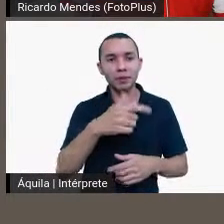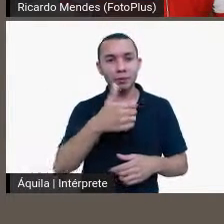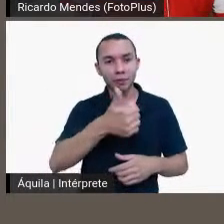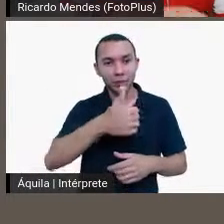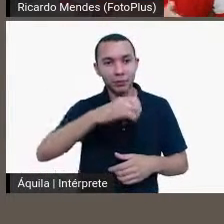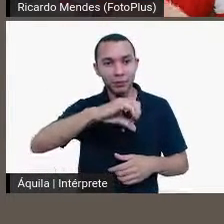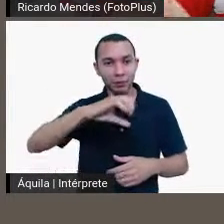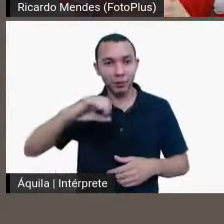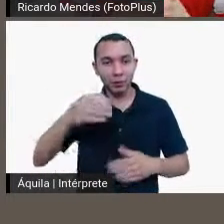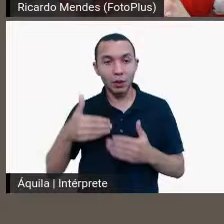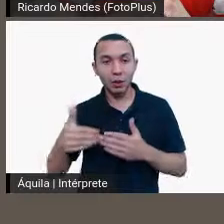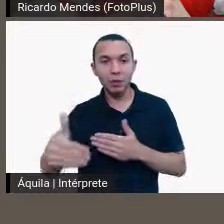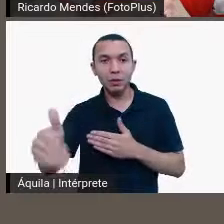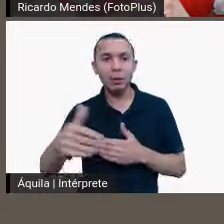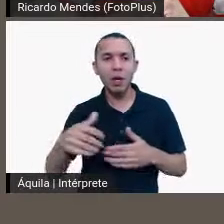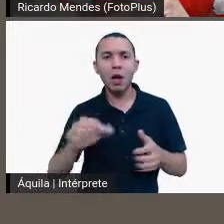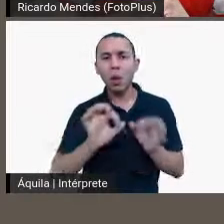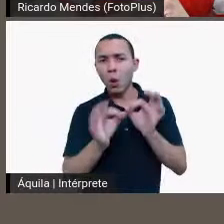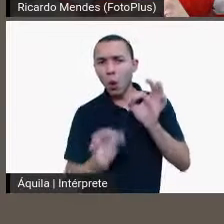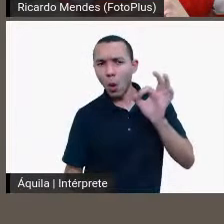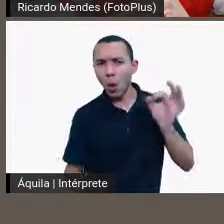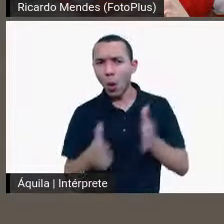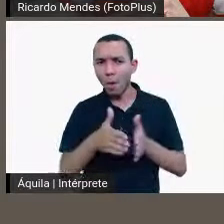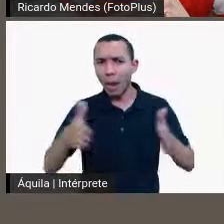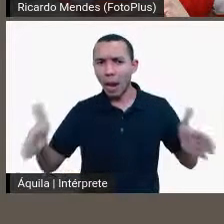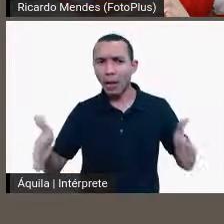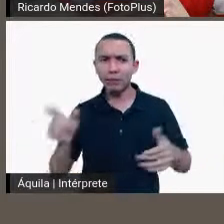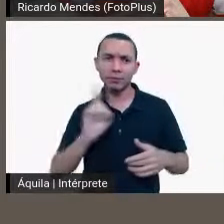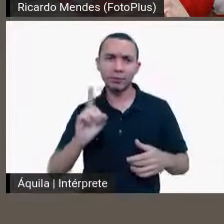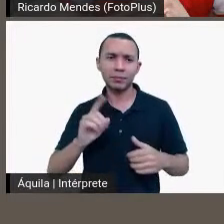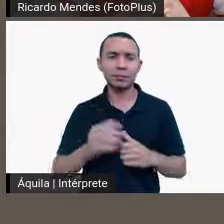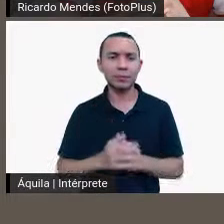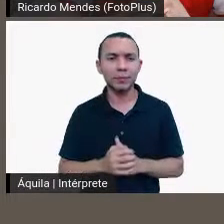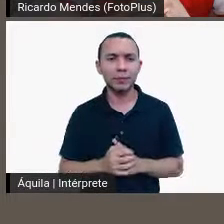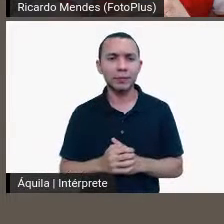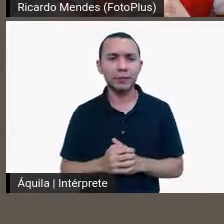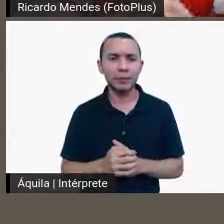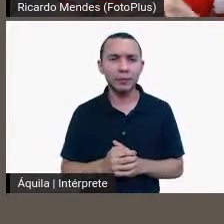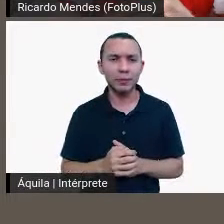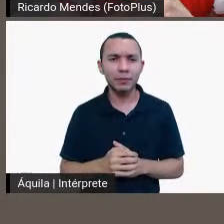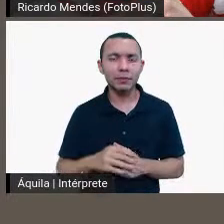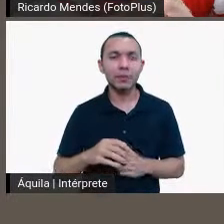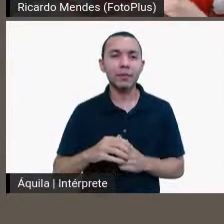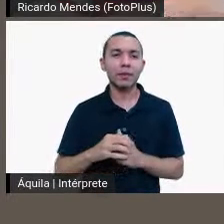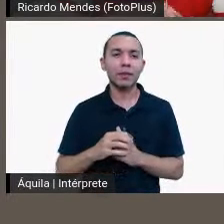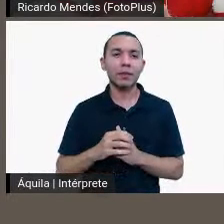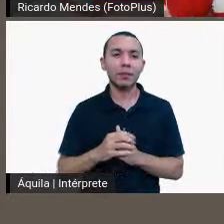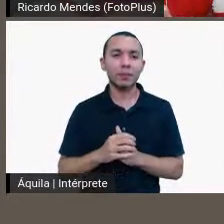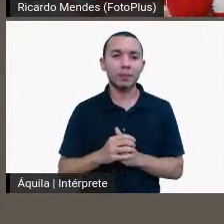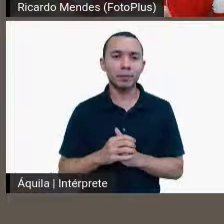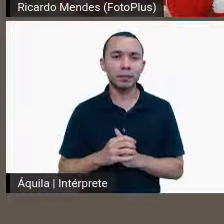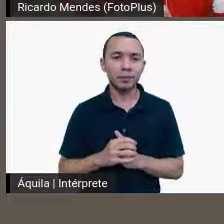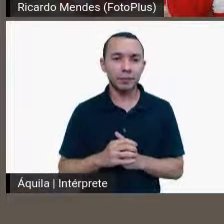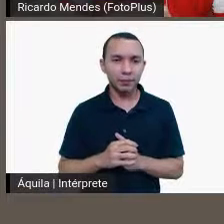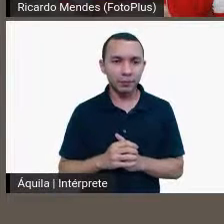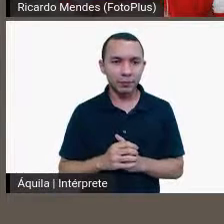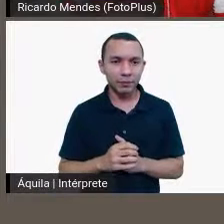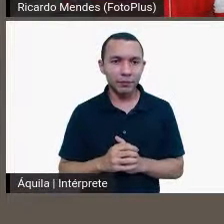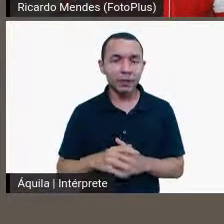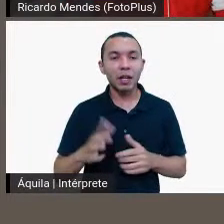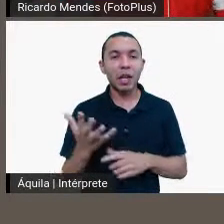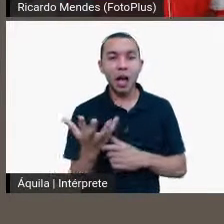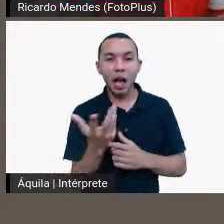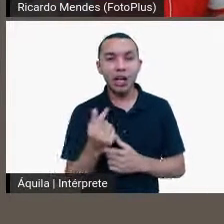longo período. Um exemplo significativo nesse sentido pode ser encontrado nas contribuições de Boris Kocai, à obra História Geral da Arte no